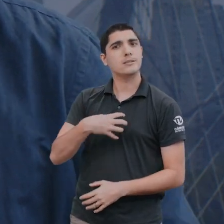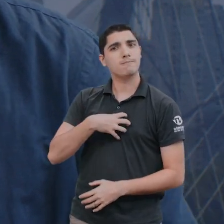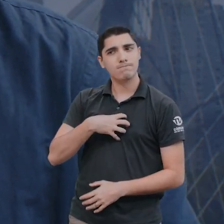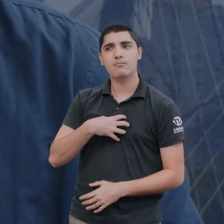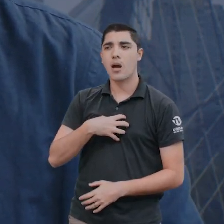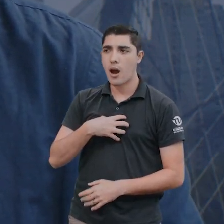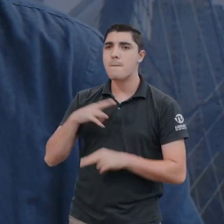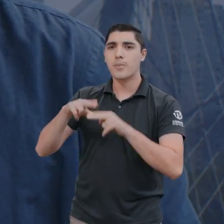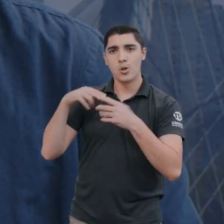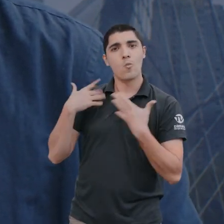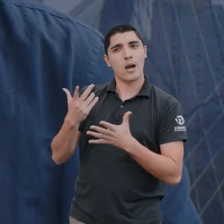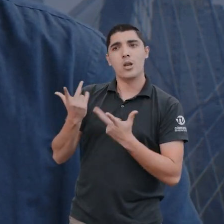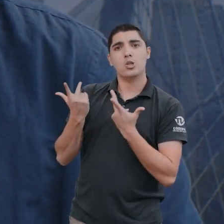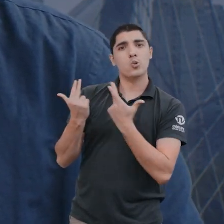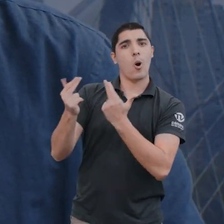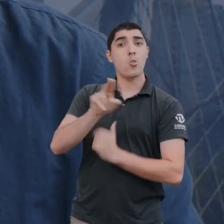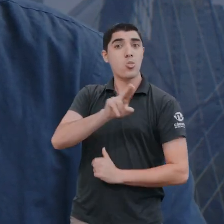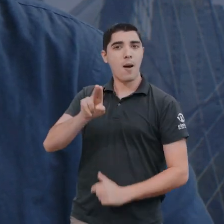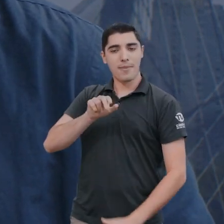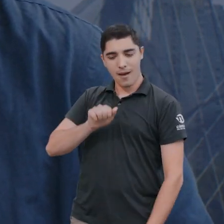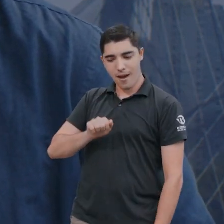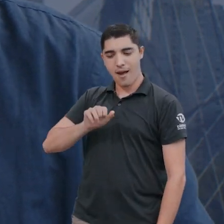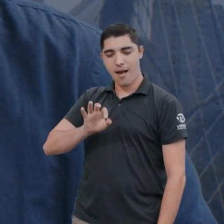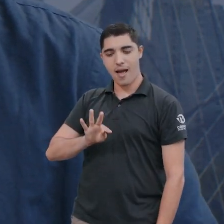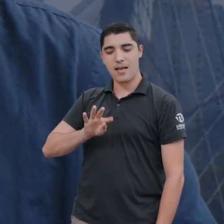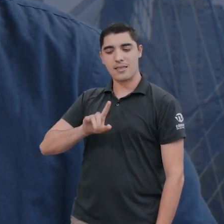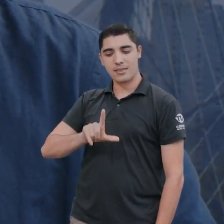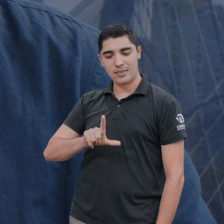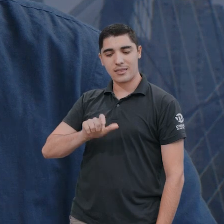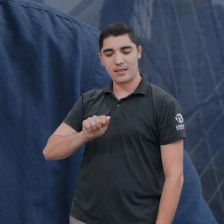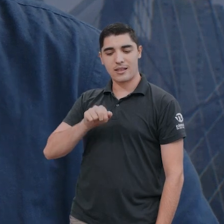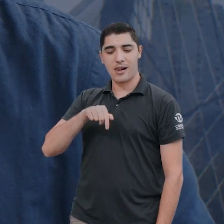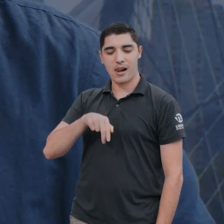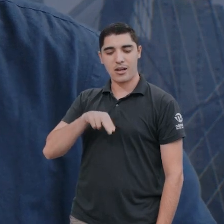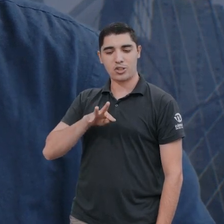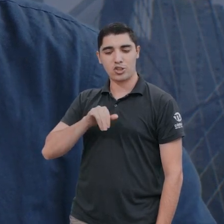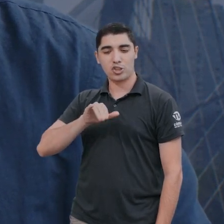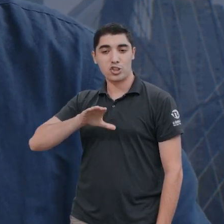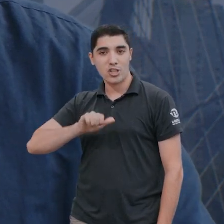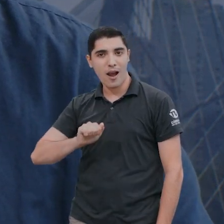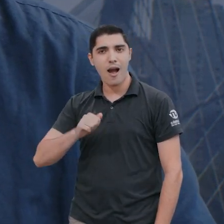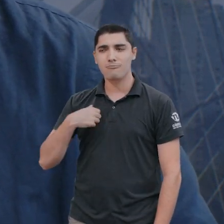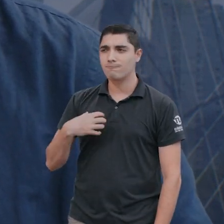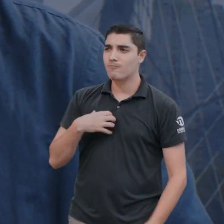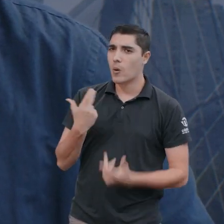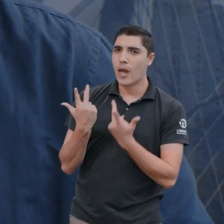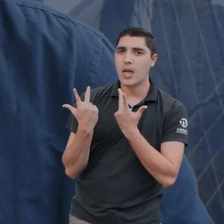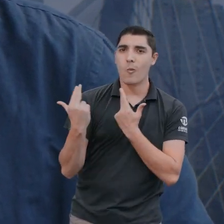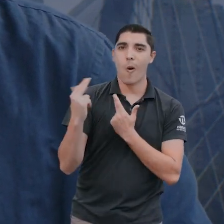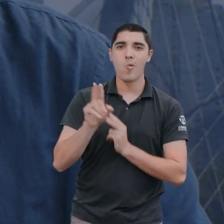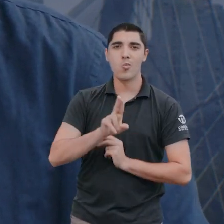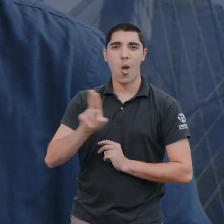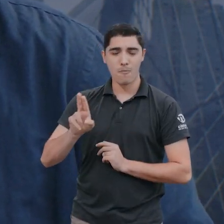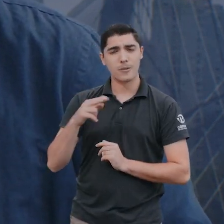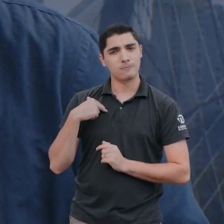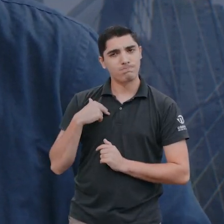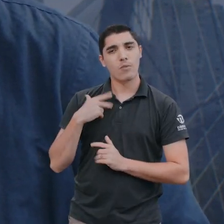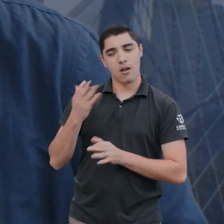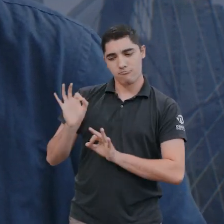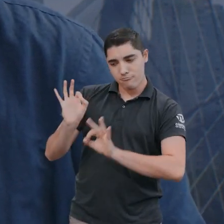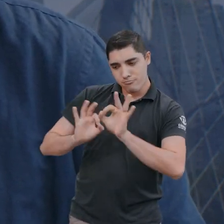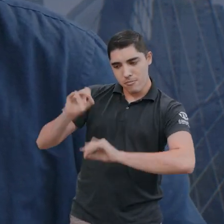mote da marca, né? Então, que ela trouxesse essas informações também, além de peças bonitas e